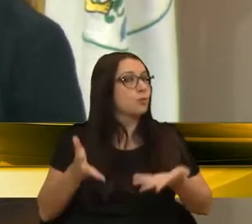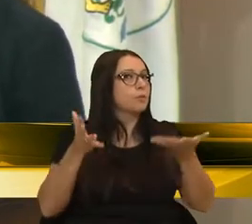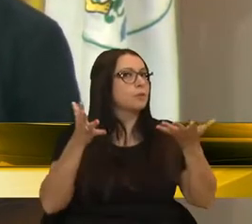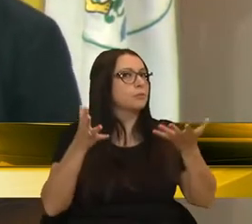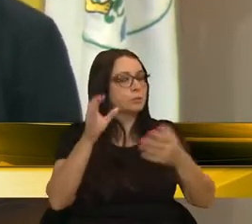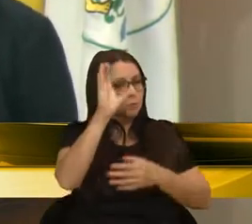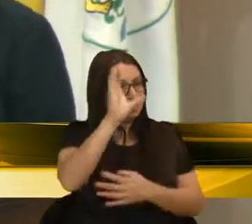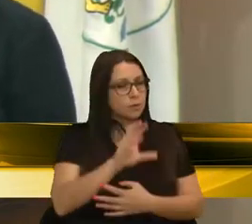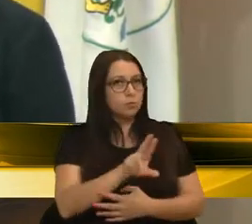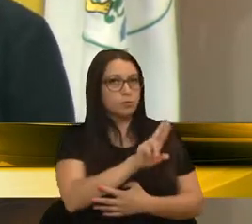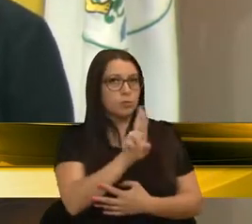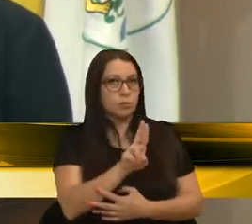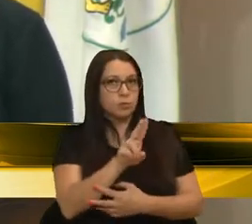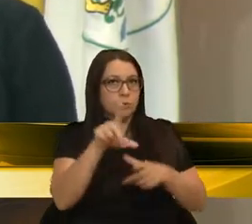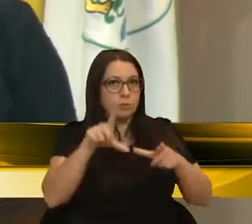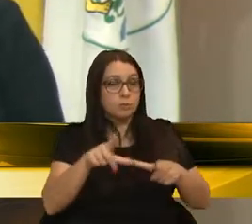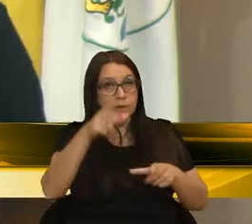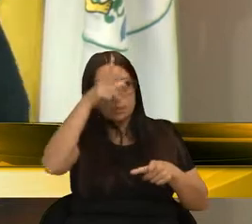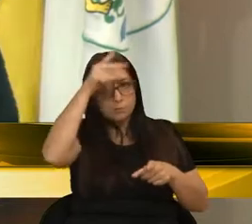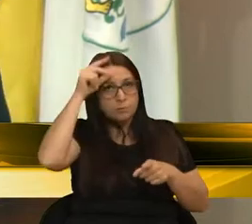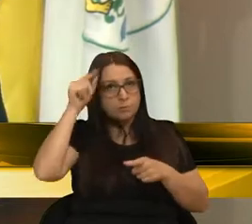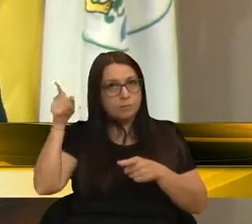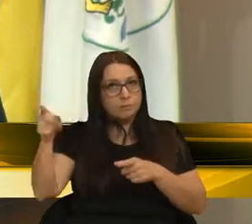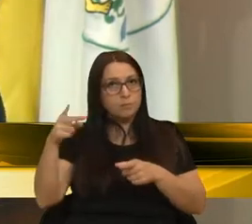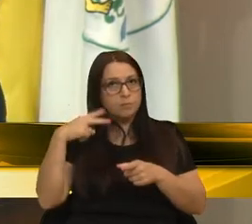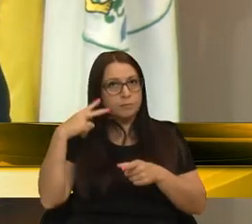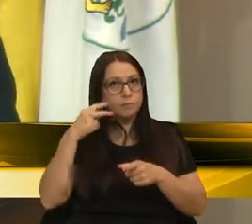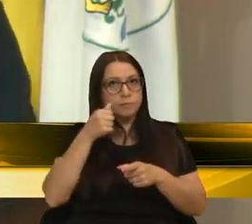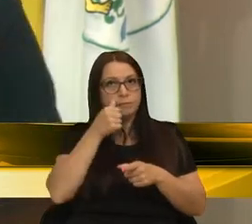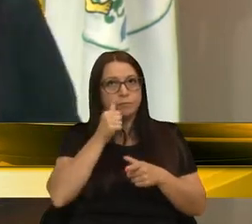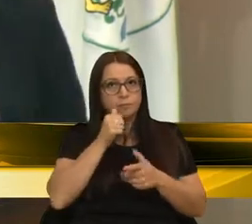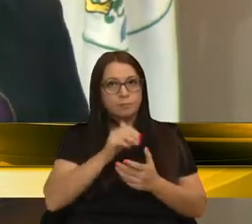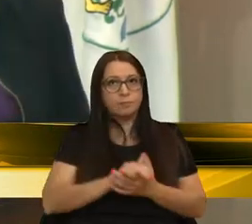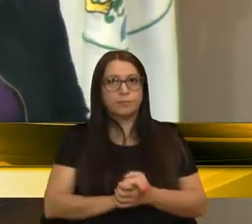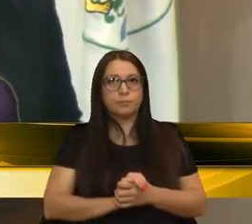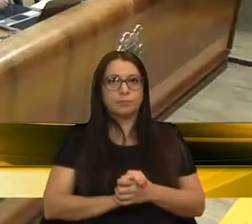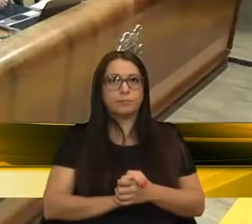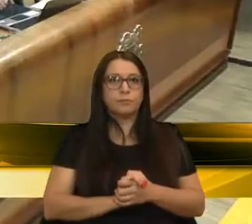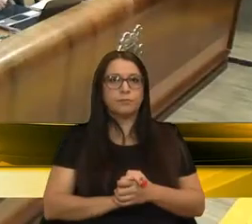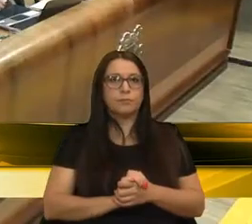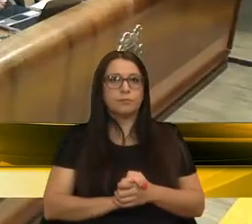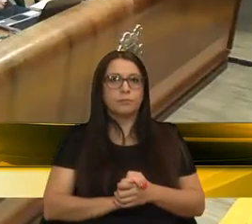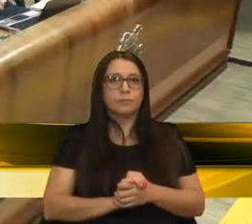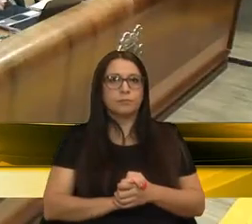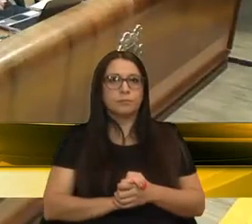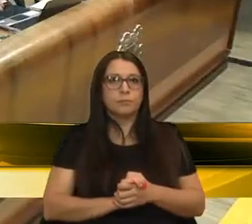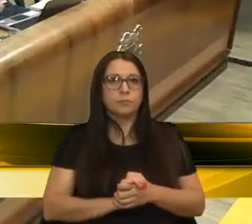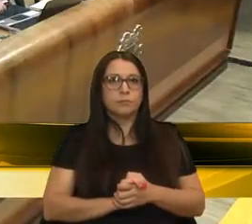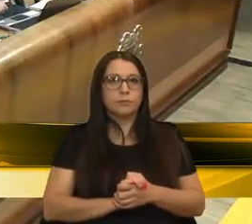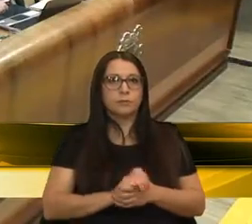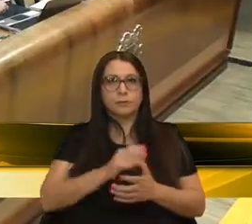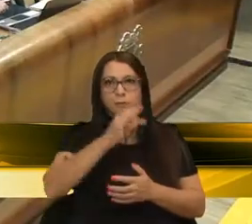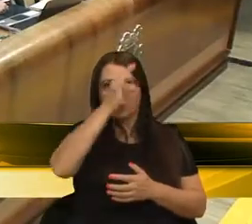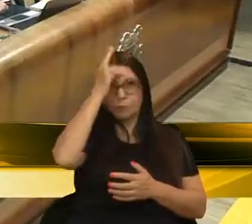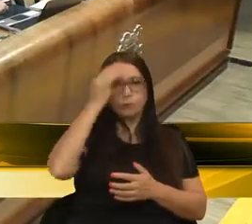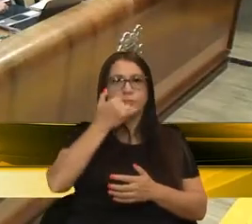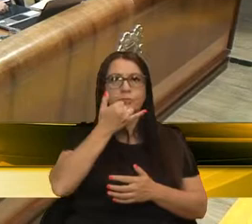o cidadão a utilizar esse espaço público. Seu à parte, vereadora Paula. Toigo,